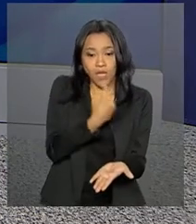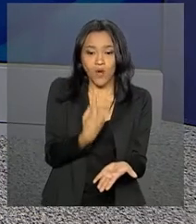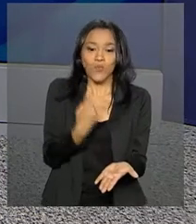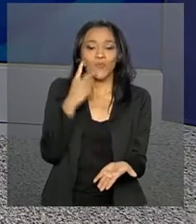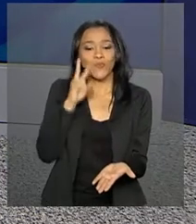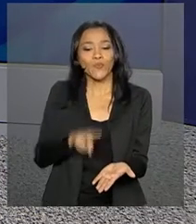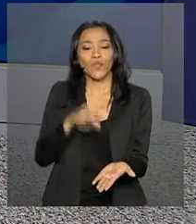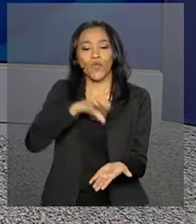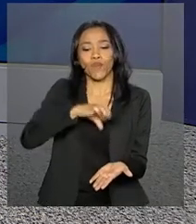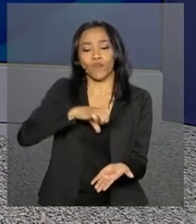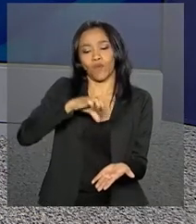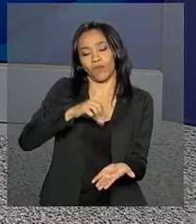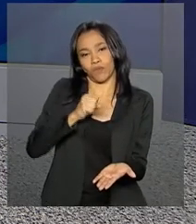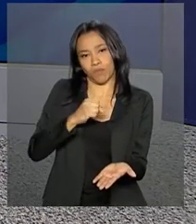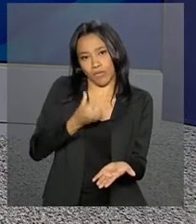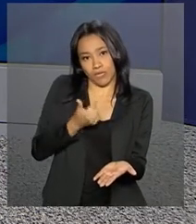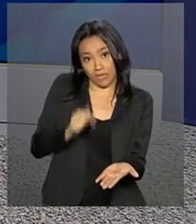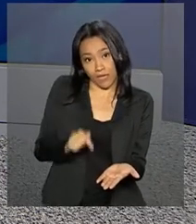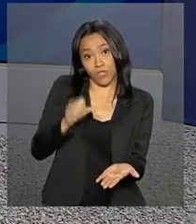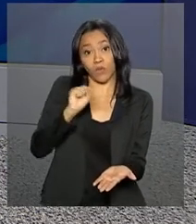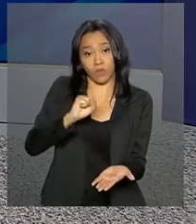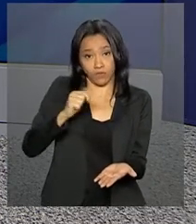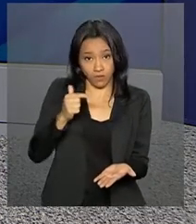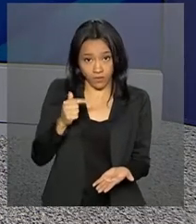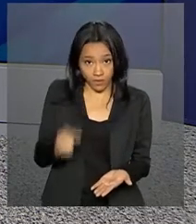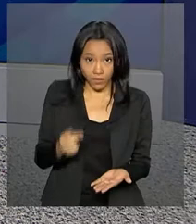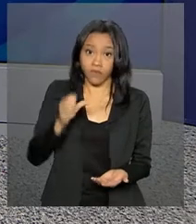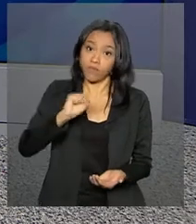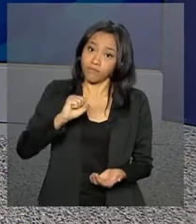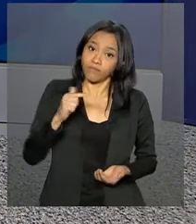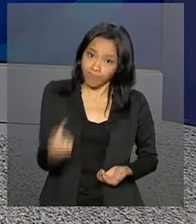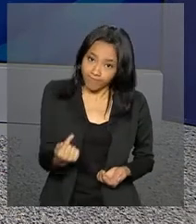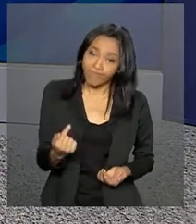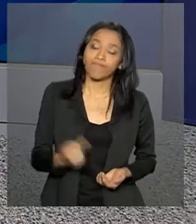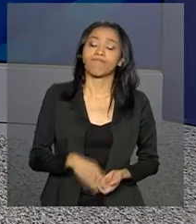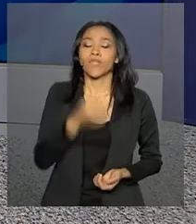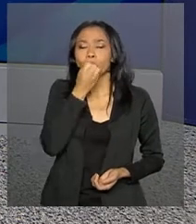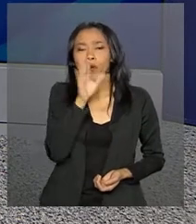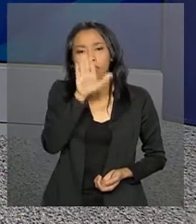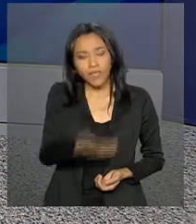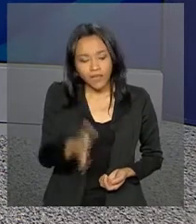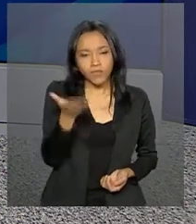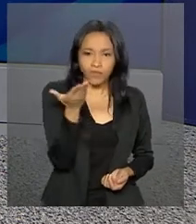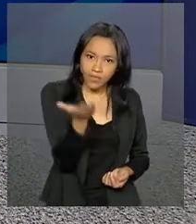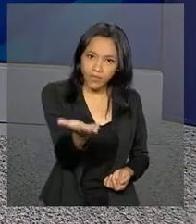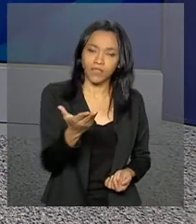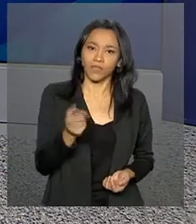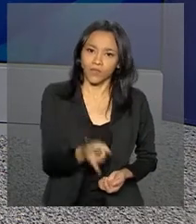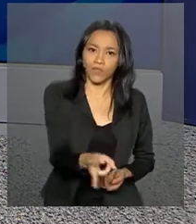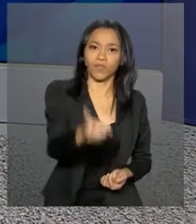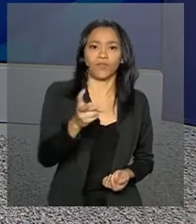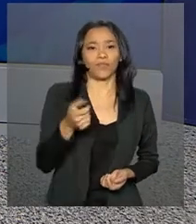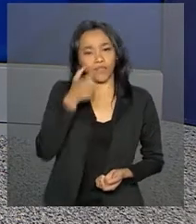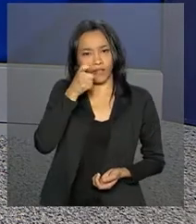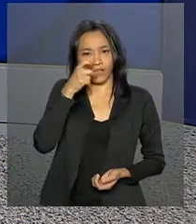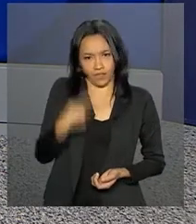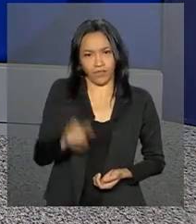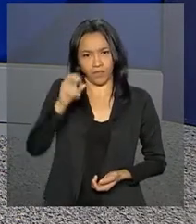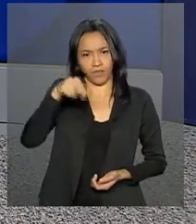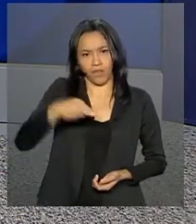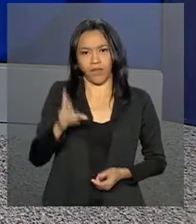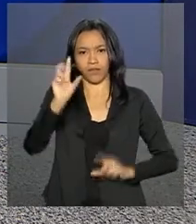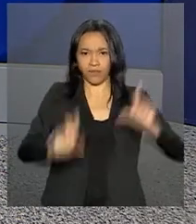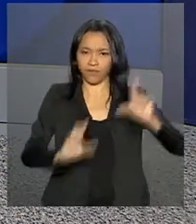-9867-8787. Uma boa tarde para você. Continue com a gente aqui na